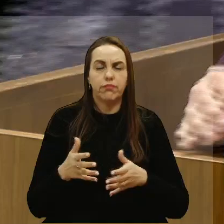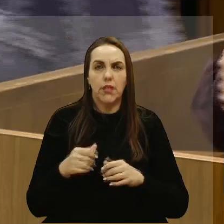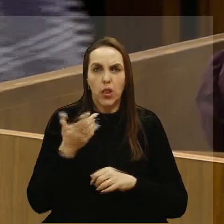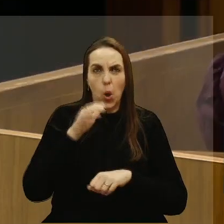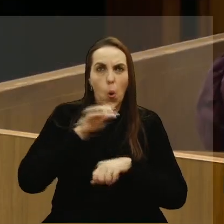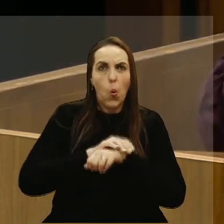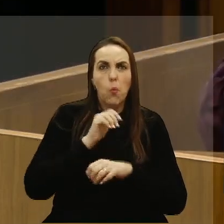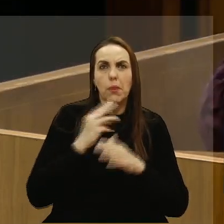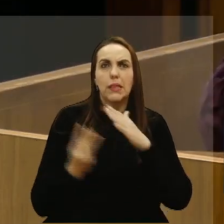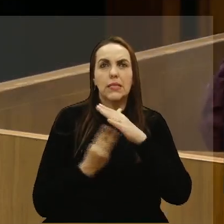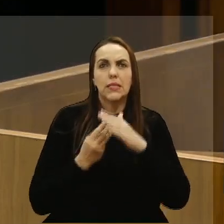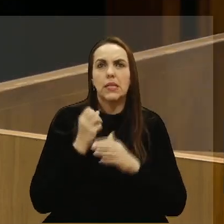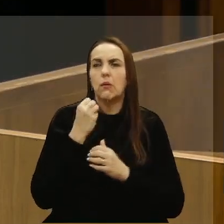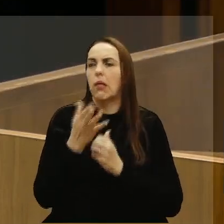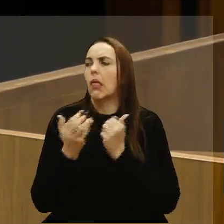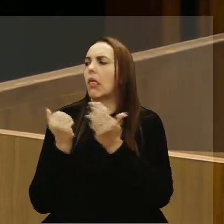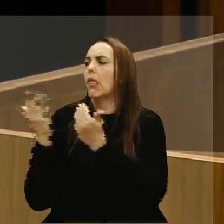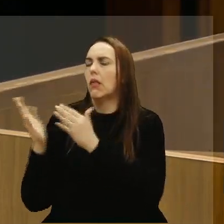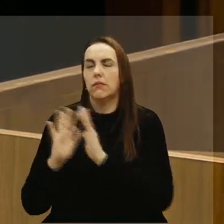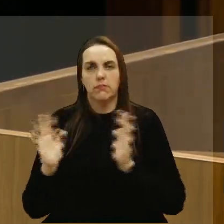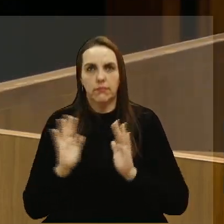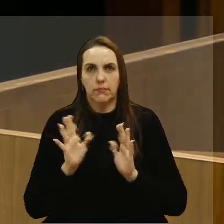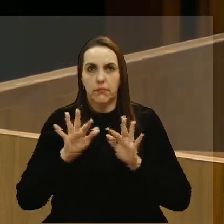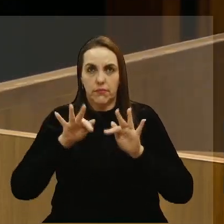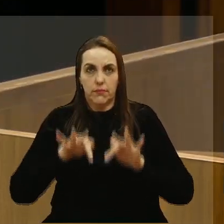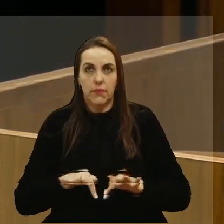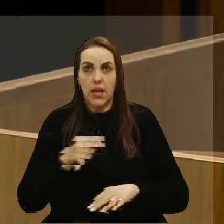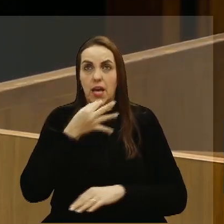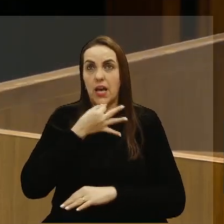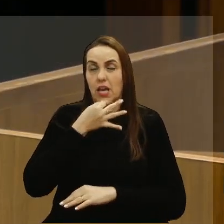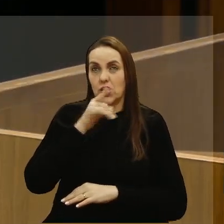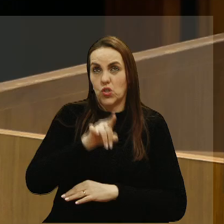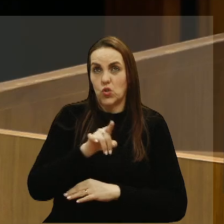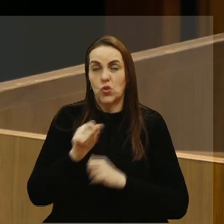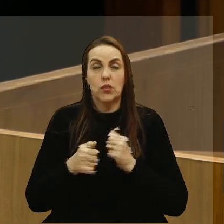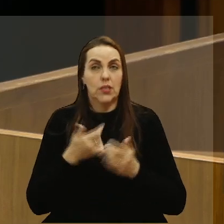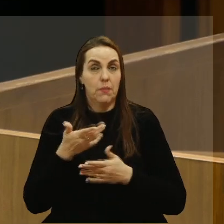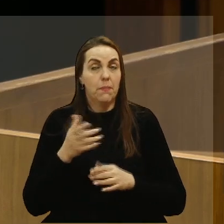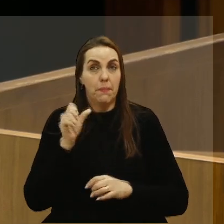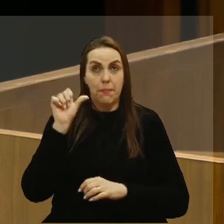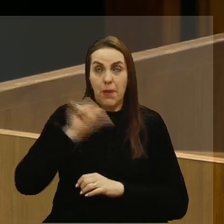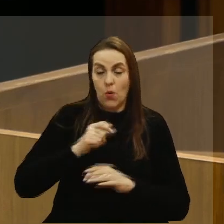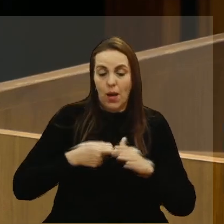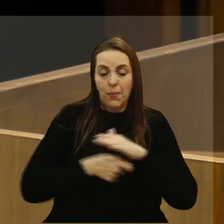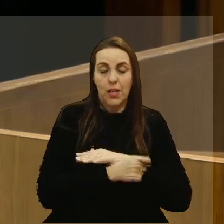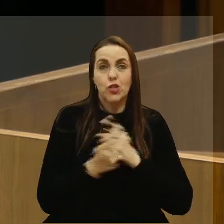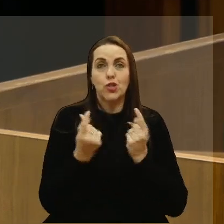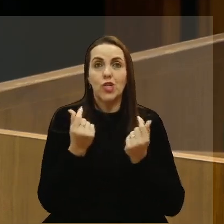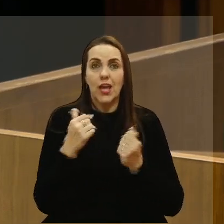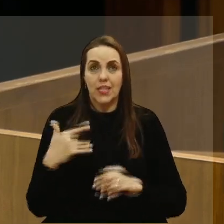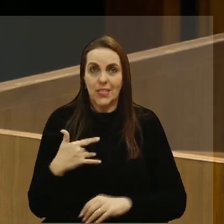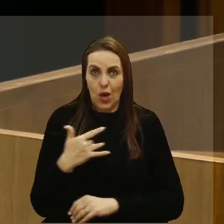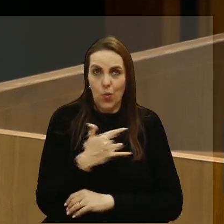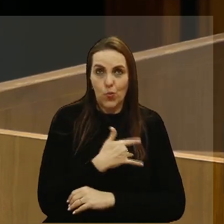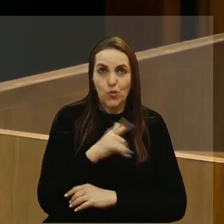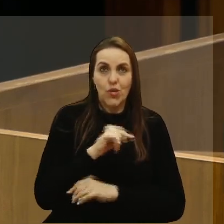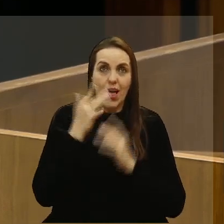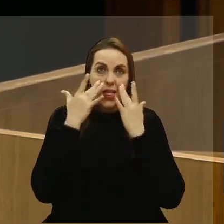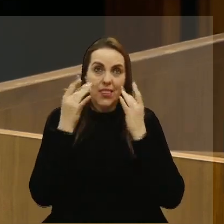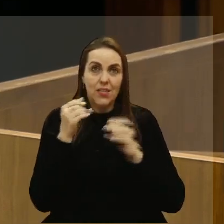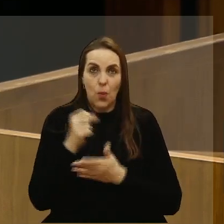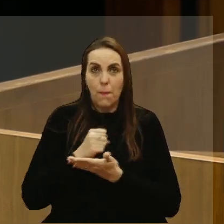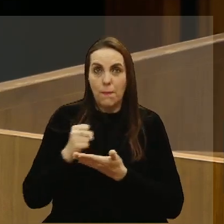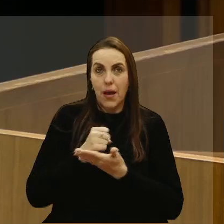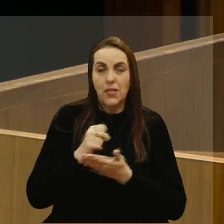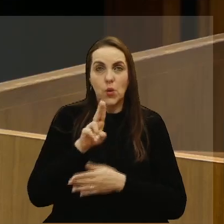Então, para concluir, presidente, eu quero dizer que Caxias do Sul está aplicando muito mal o dinheiro em saúde. está jogando as pessoas da atenção básica das UBSs